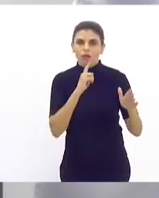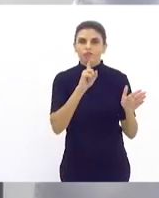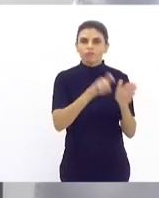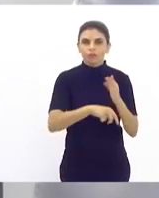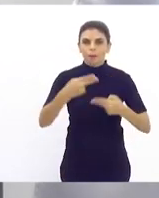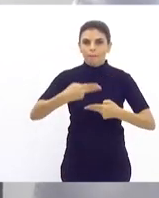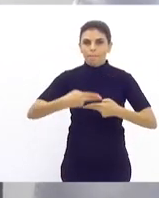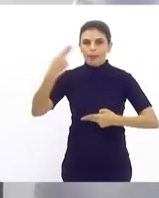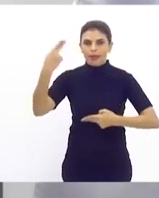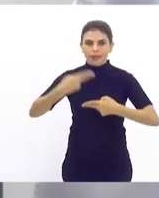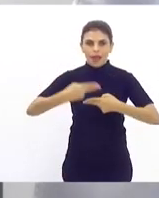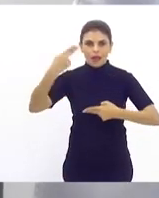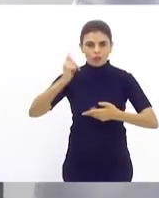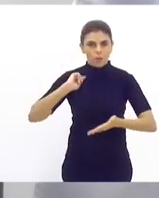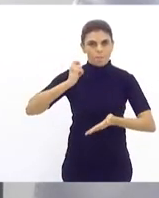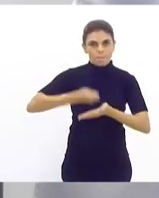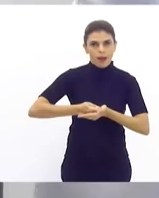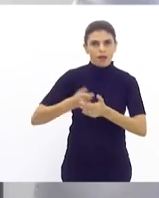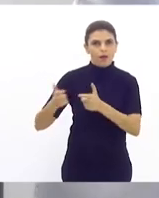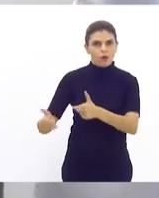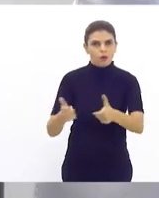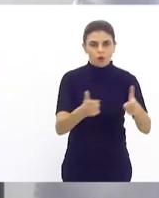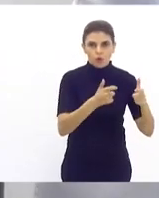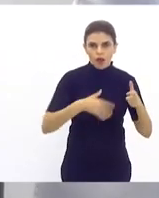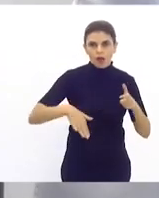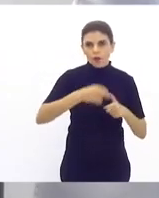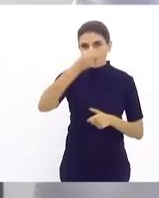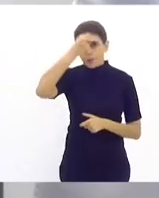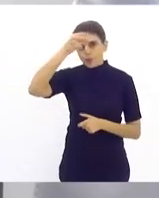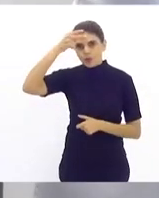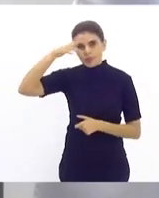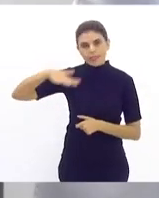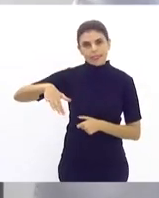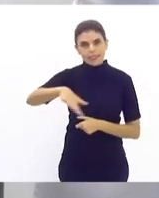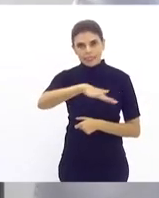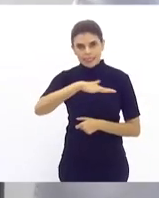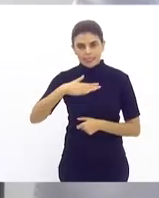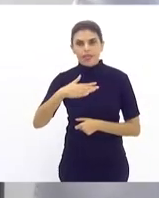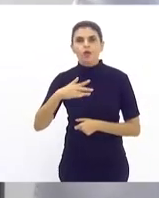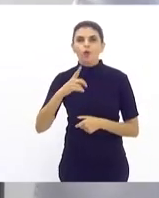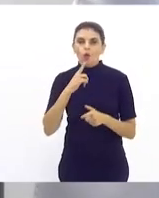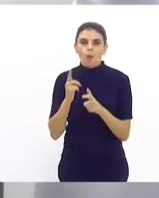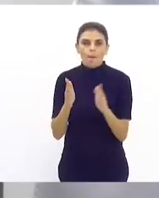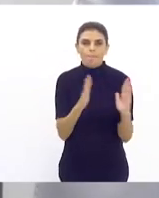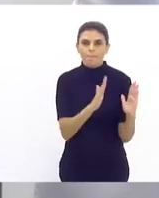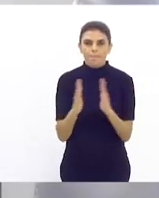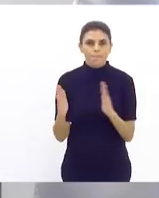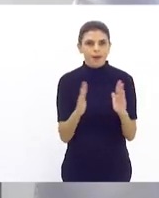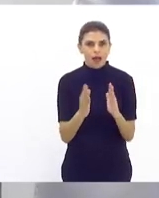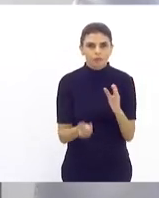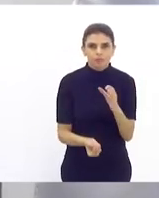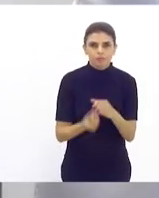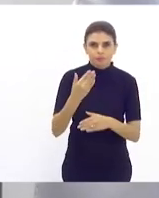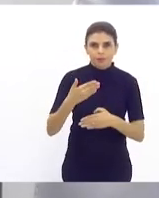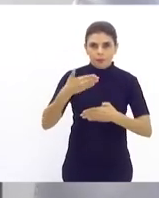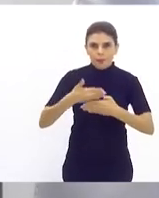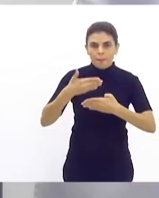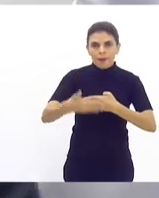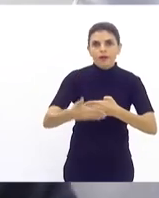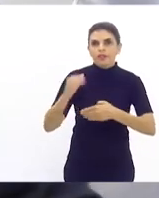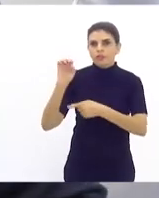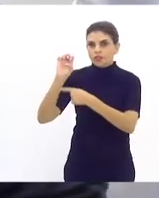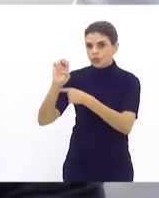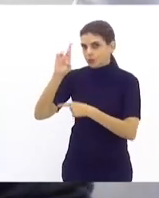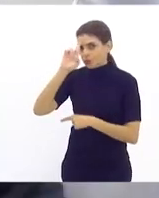dos municípios onde estejam situadas as praças de pedágio e ou municípios limítrofes em praças existentes ou que vierem a ser implantadas no estado do Rio de